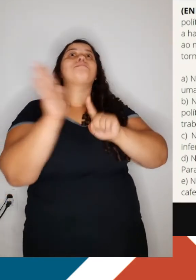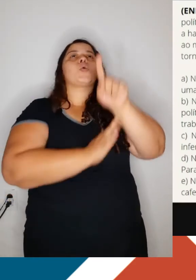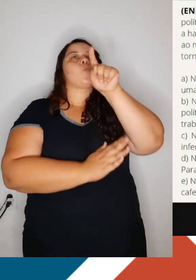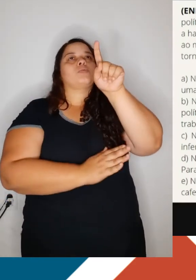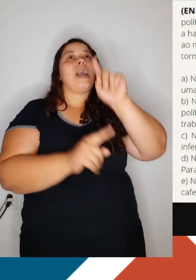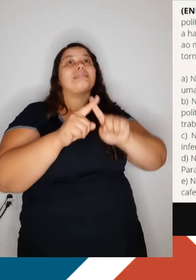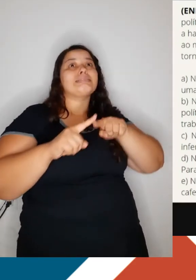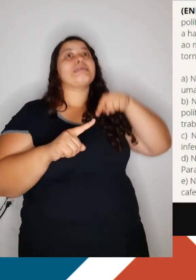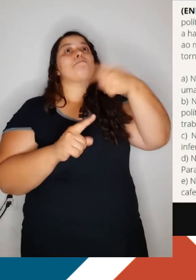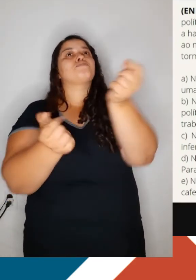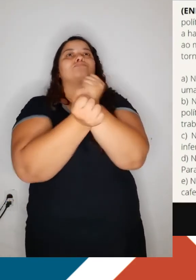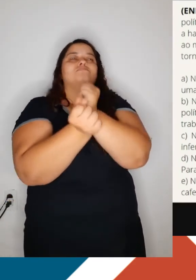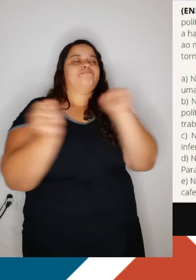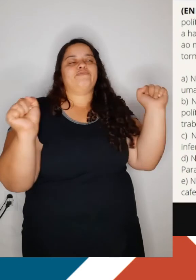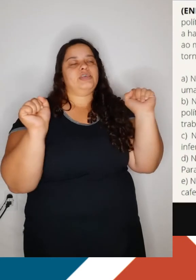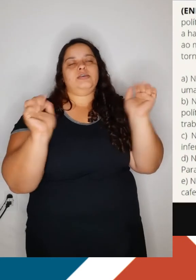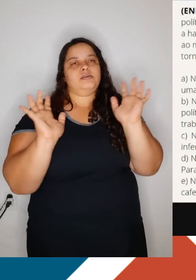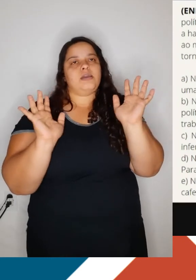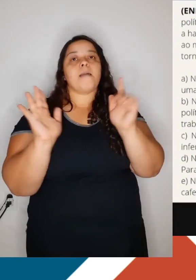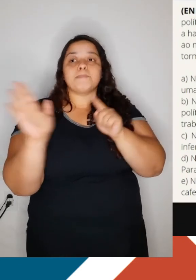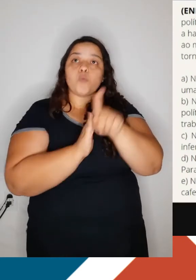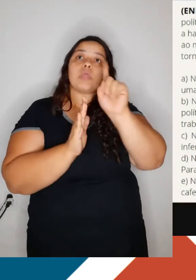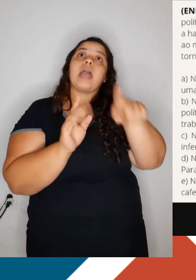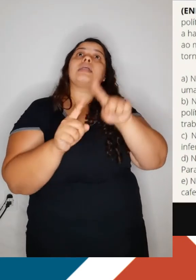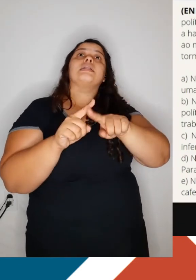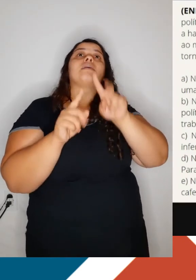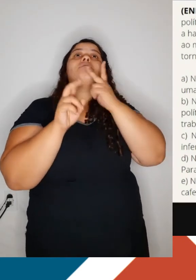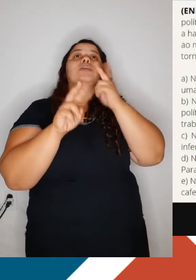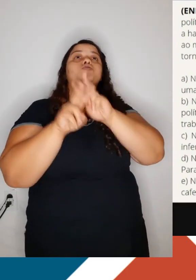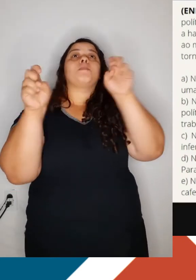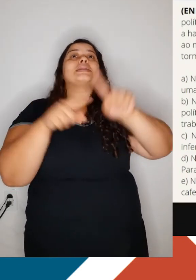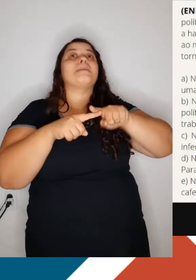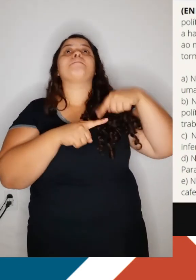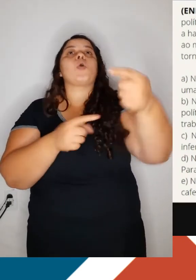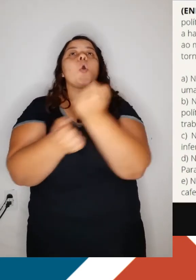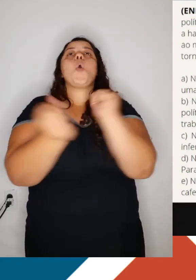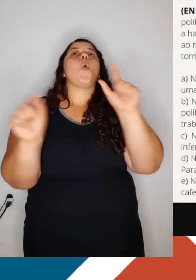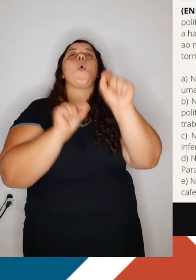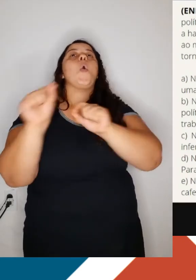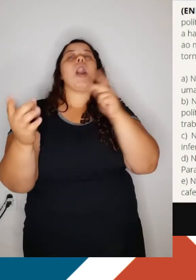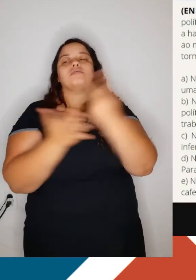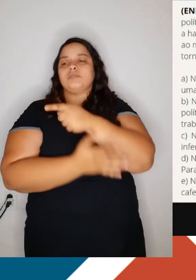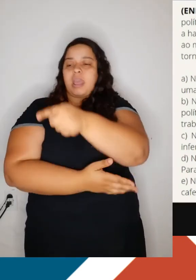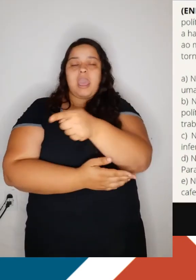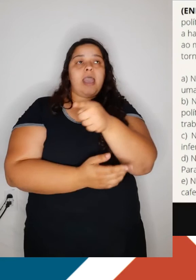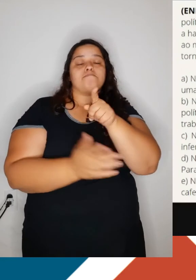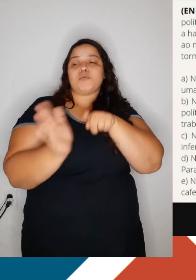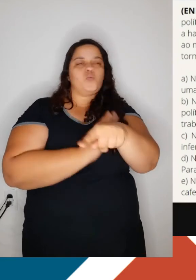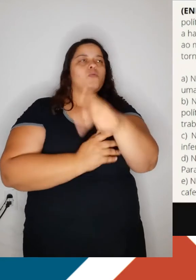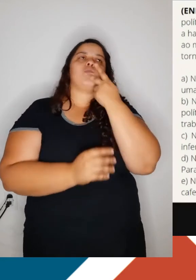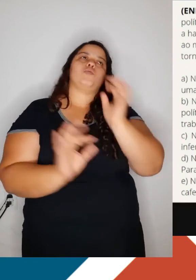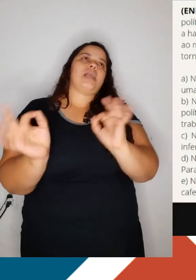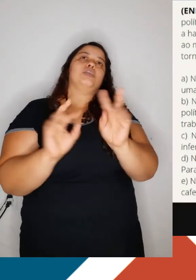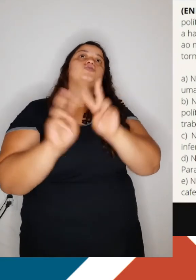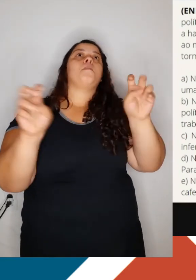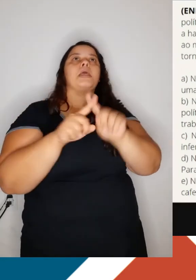foram tomadas após a abolição da escravatura, tá? Então, a letra dela não está falando sobre esse período após a